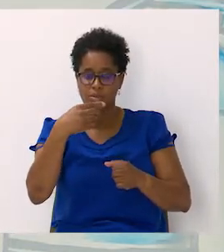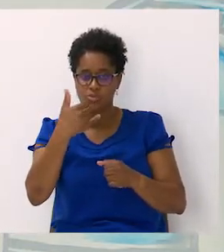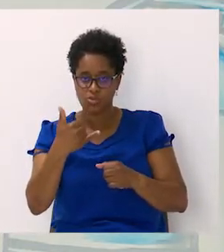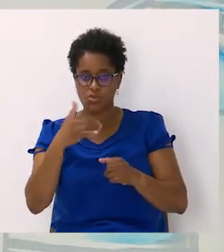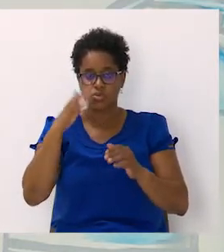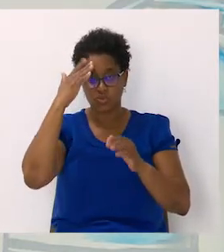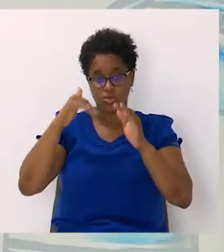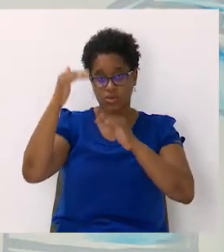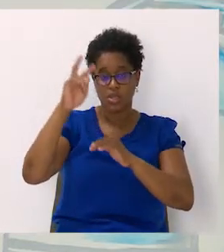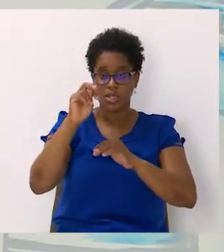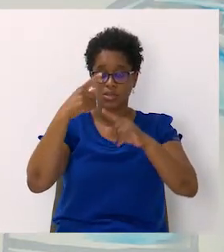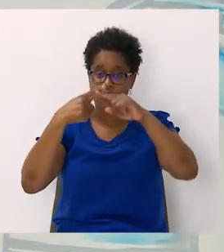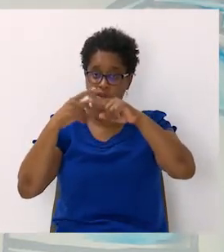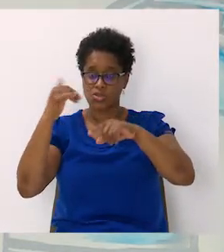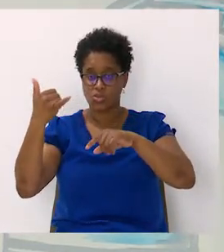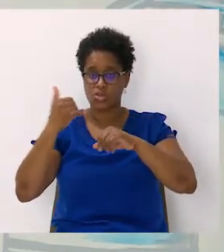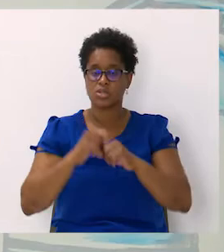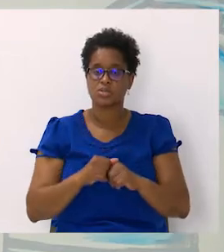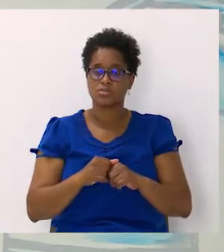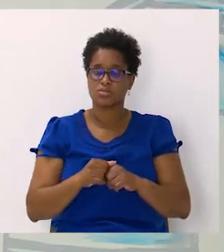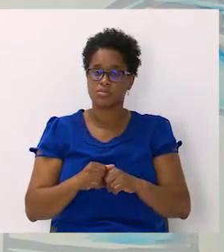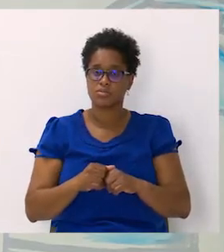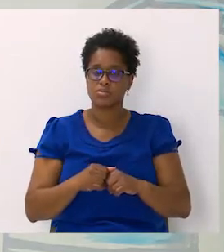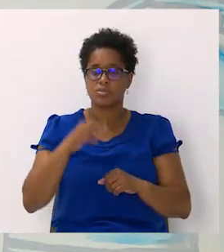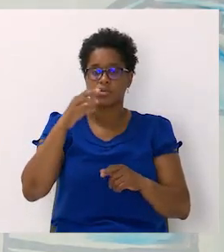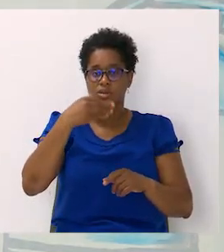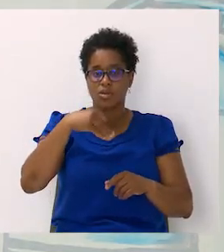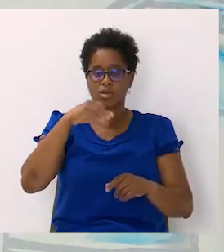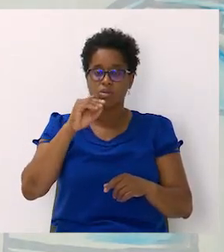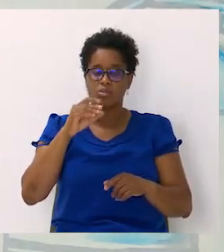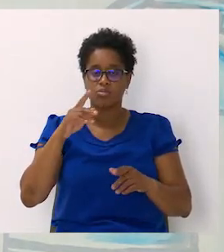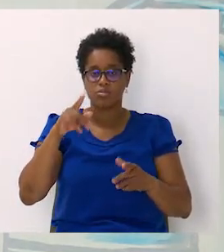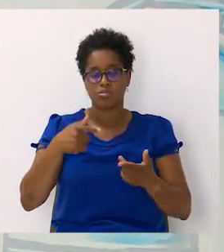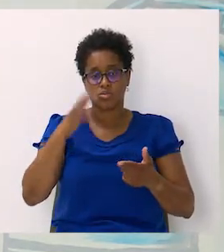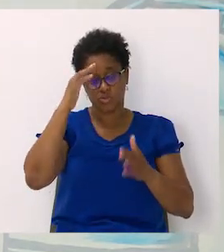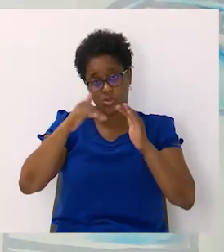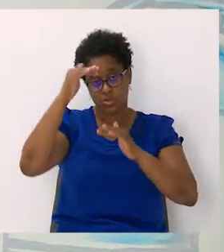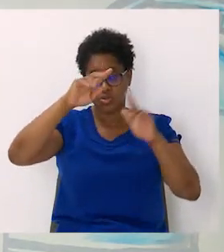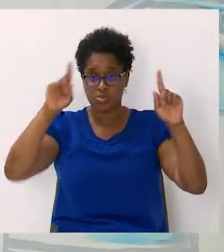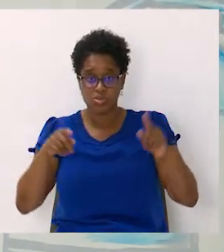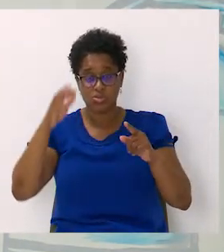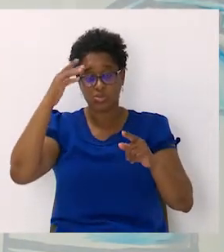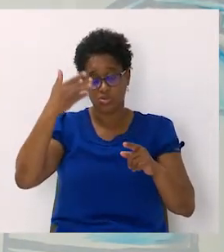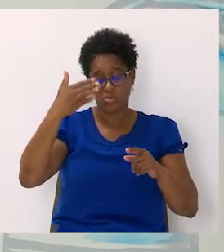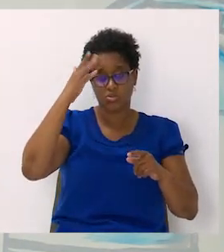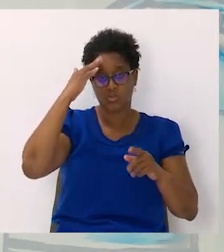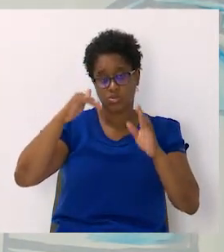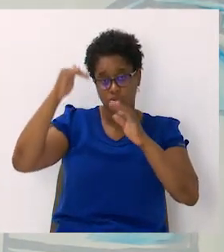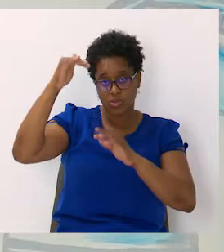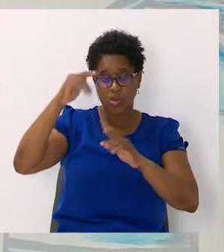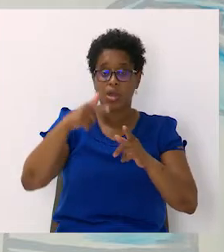menos 2 de expoente. 3 vezes 2. Potência de uma potência. Ora,